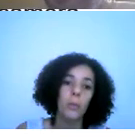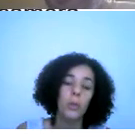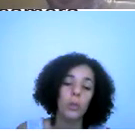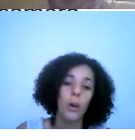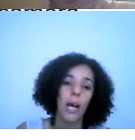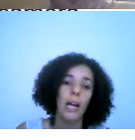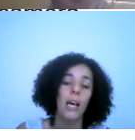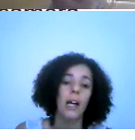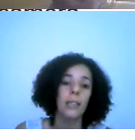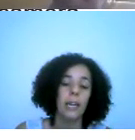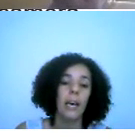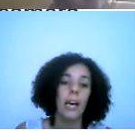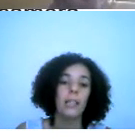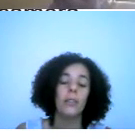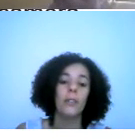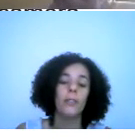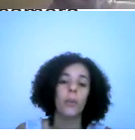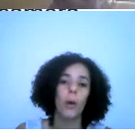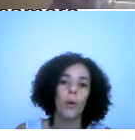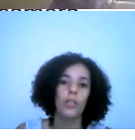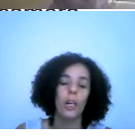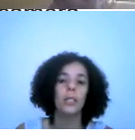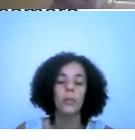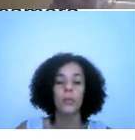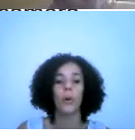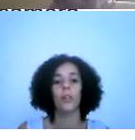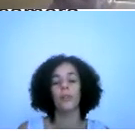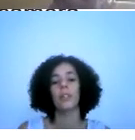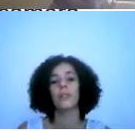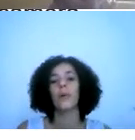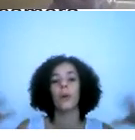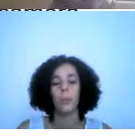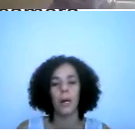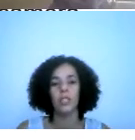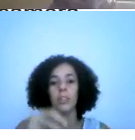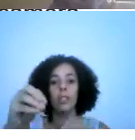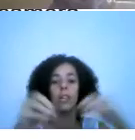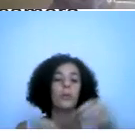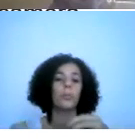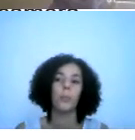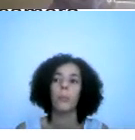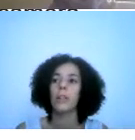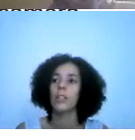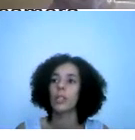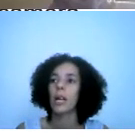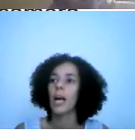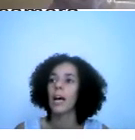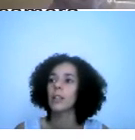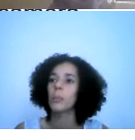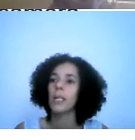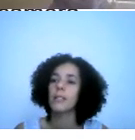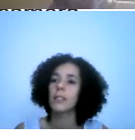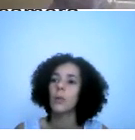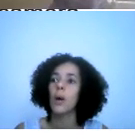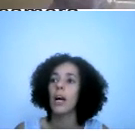para monitorar, né, a invasão biológica, não só que vem fora do país, mas dentro do próprio país, né? Aqui